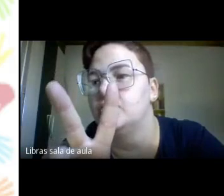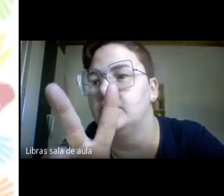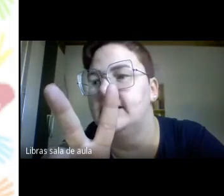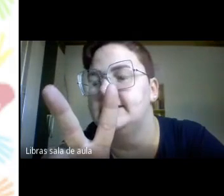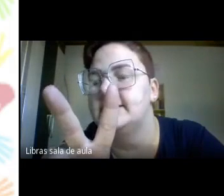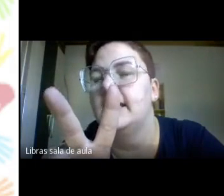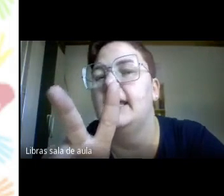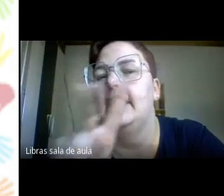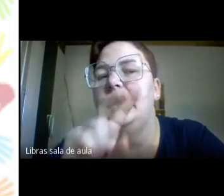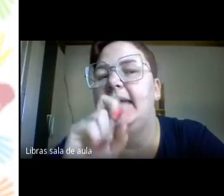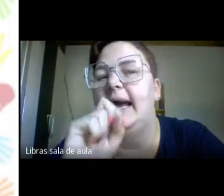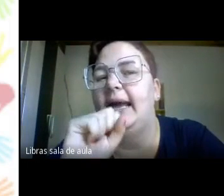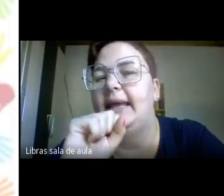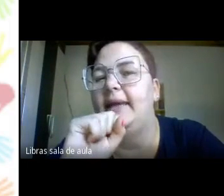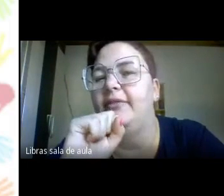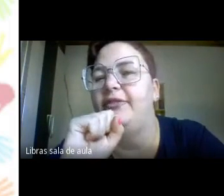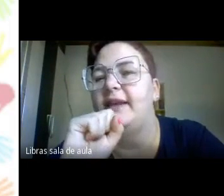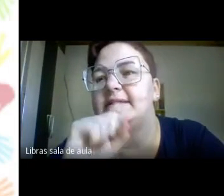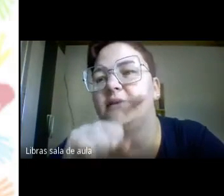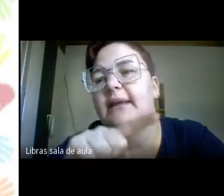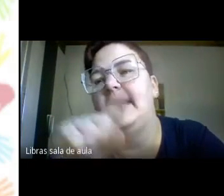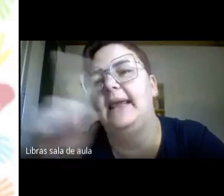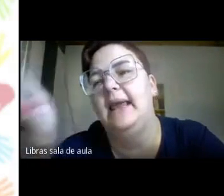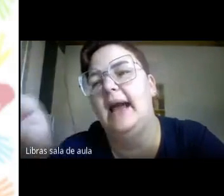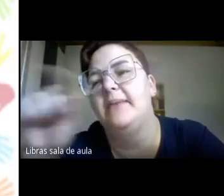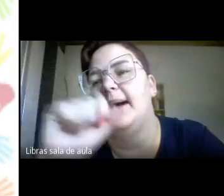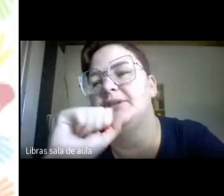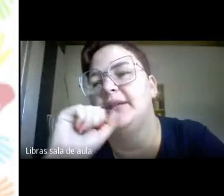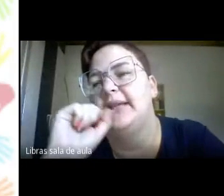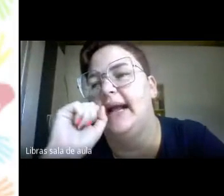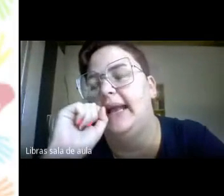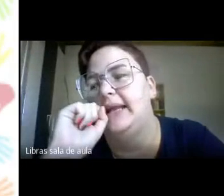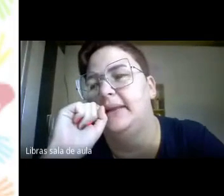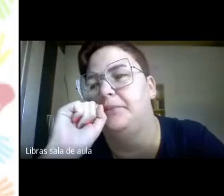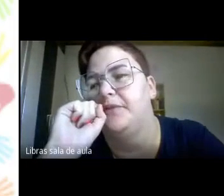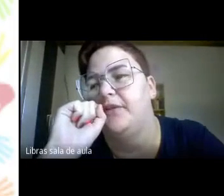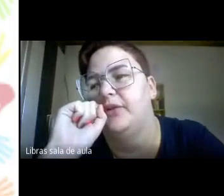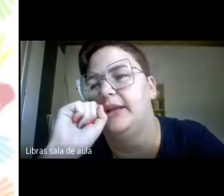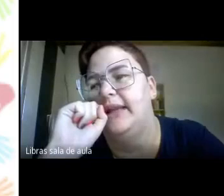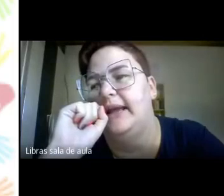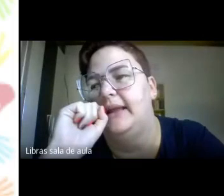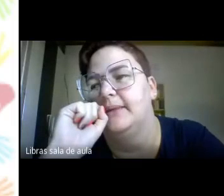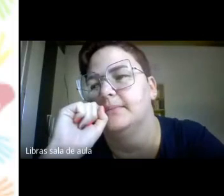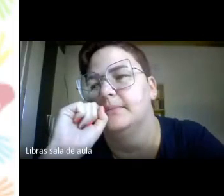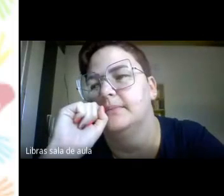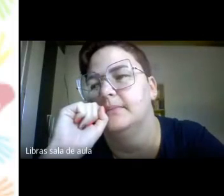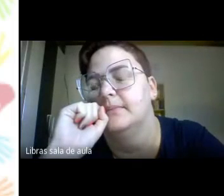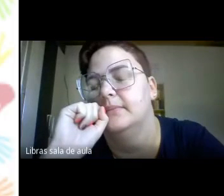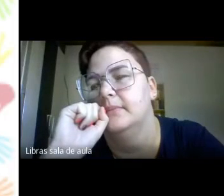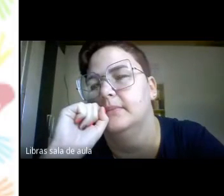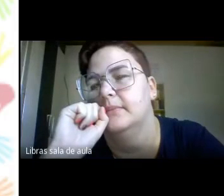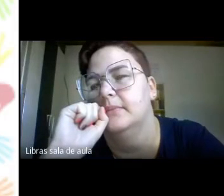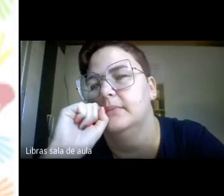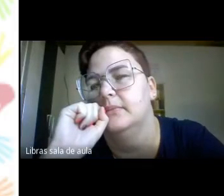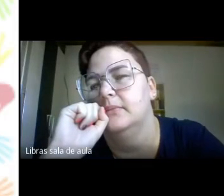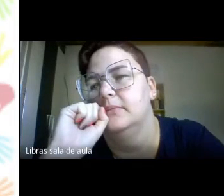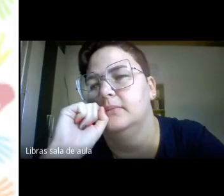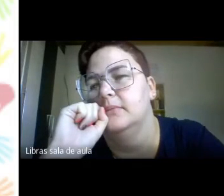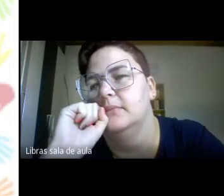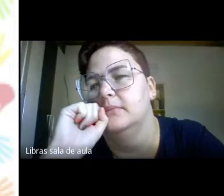eram surdas, e aí fixam daí a imagem da Karina, por favor, em tela.